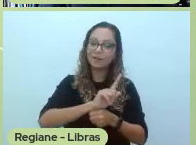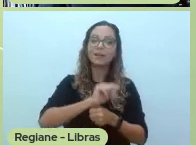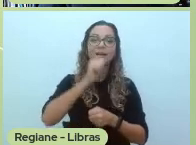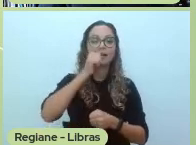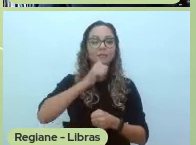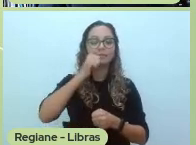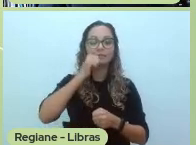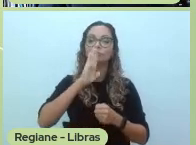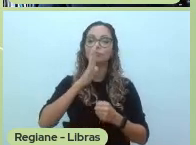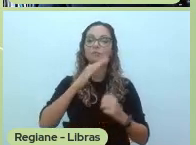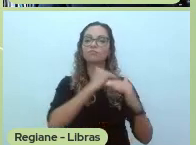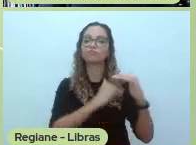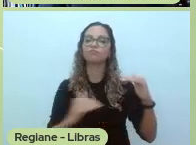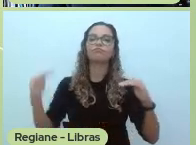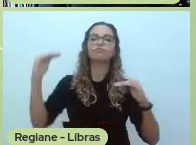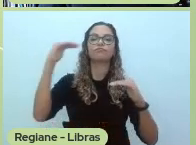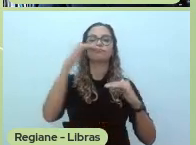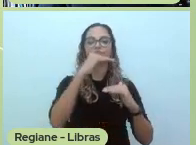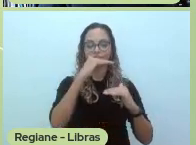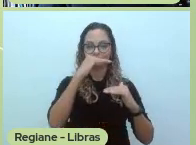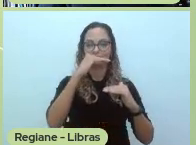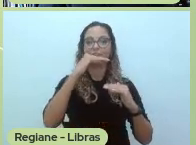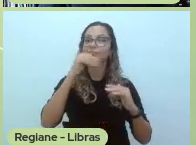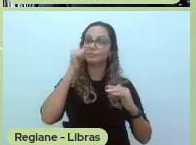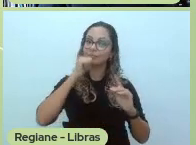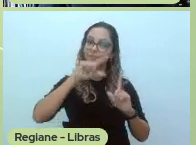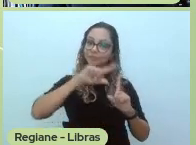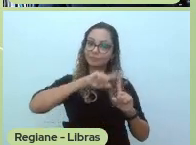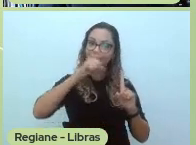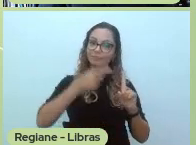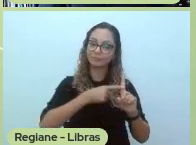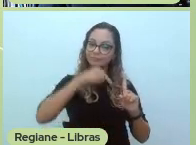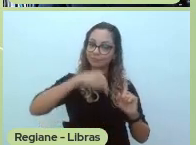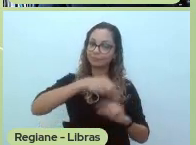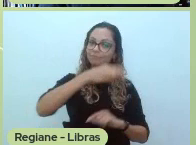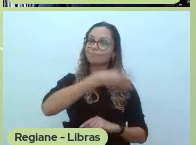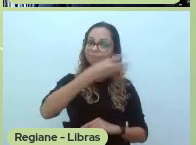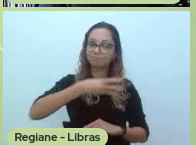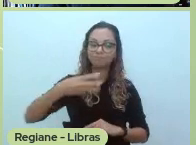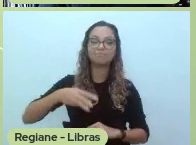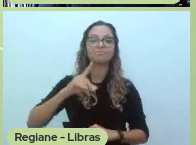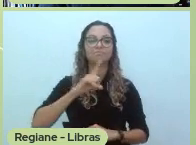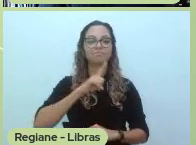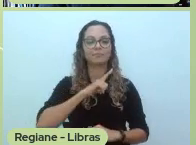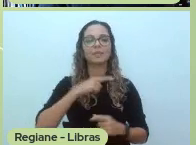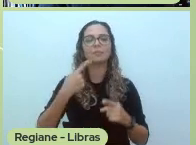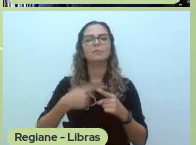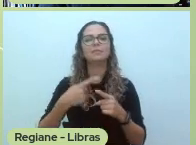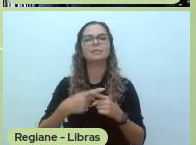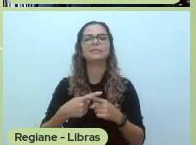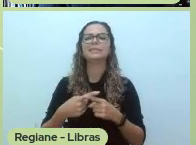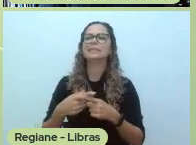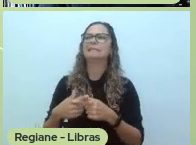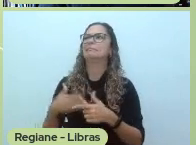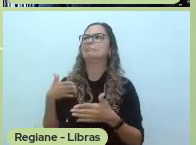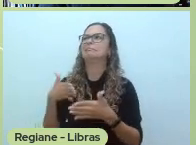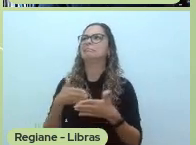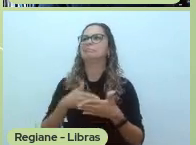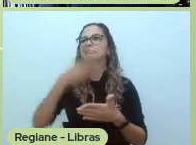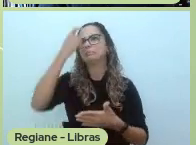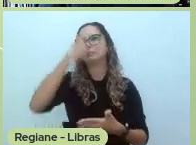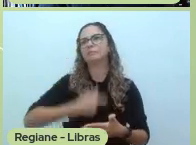isso acontece na TIM, é tratado de forma muito natural, justamente para que a gente quebre esse paradigma de que a pessoa